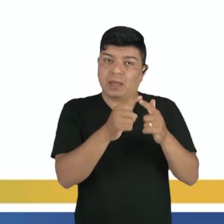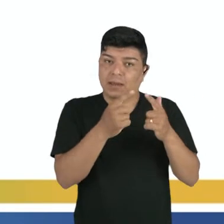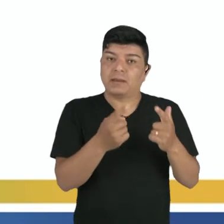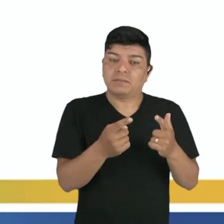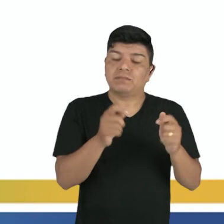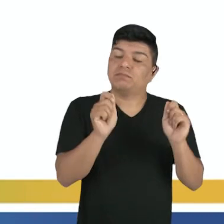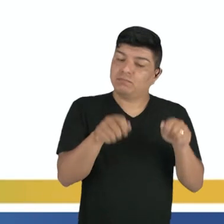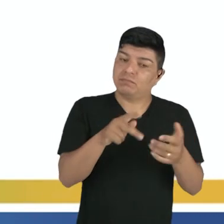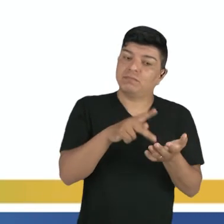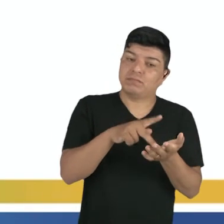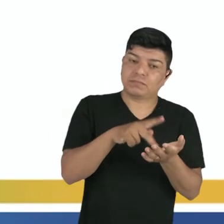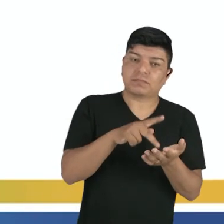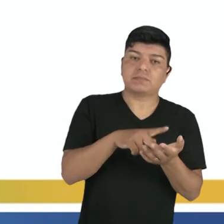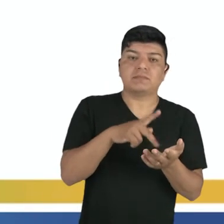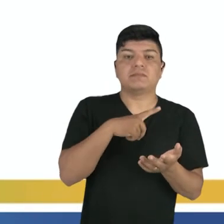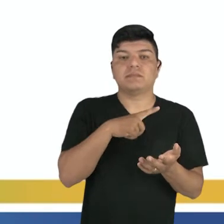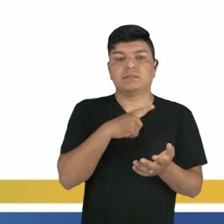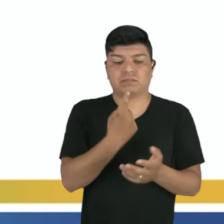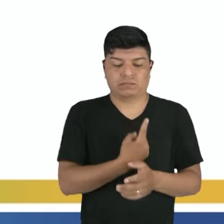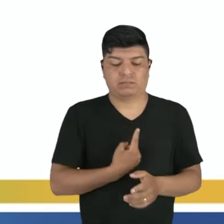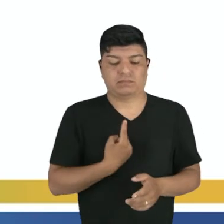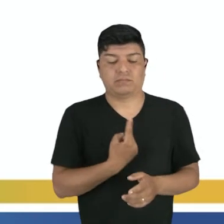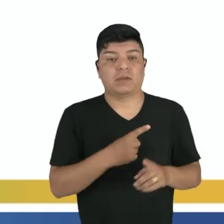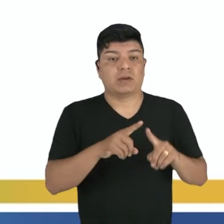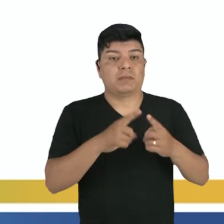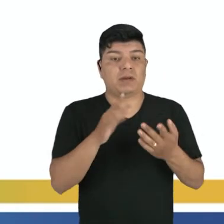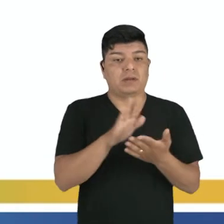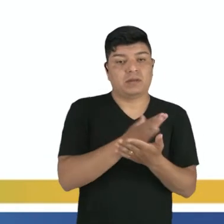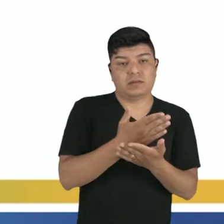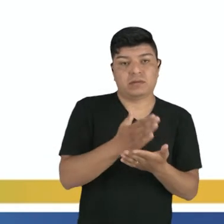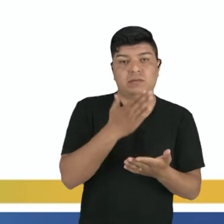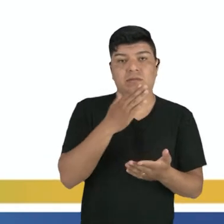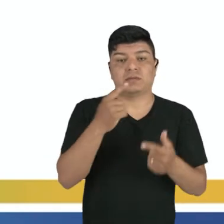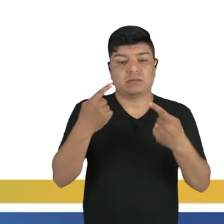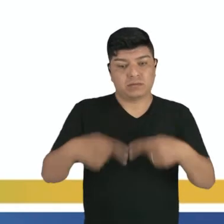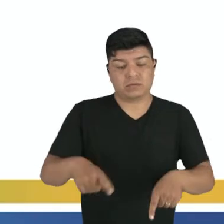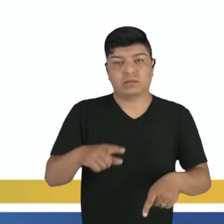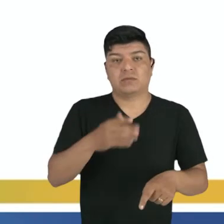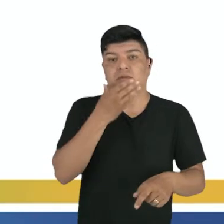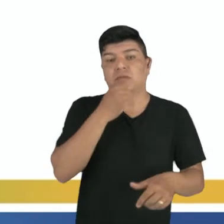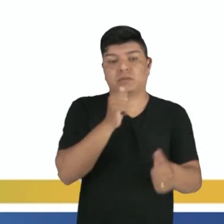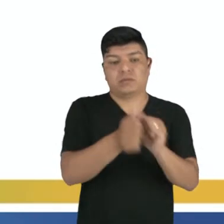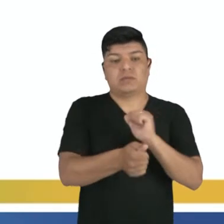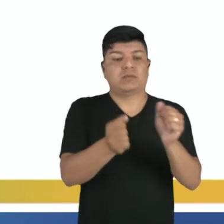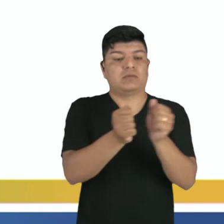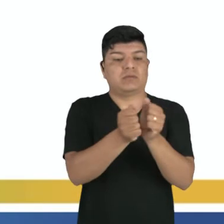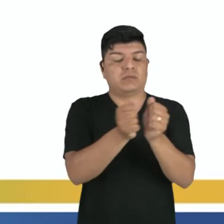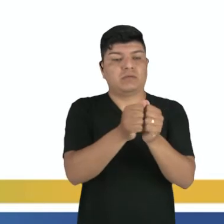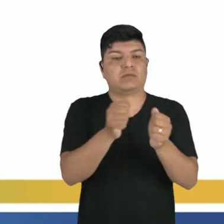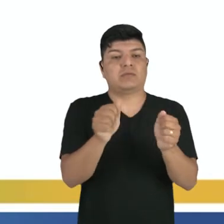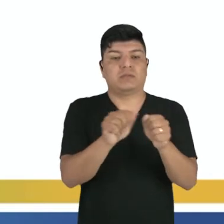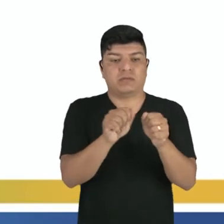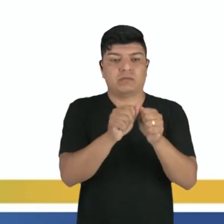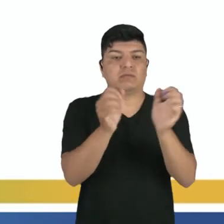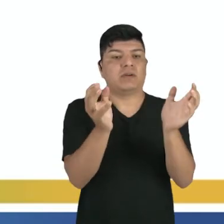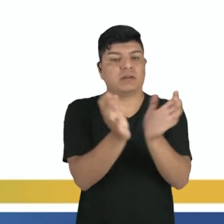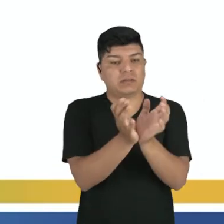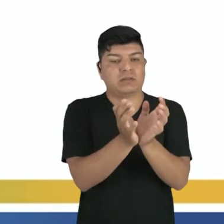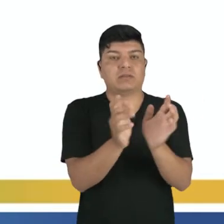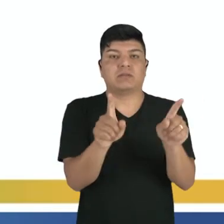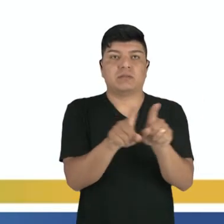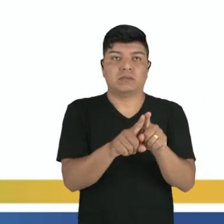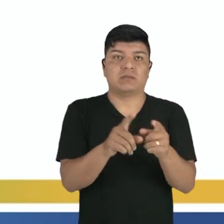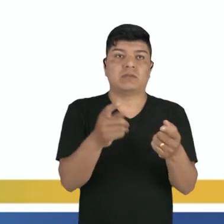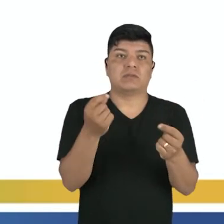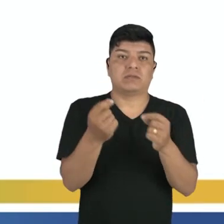são esportes que tem em sua essência individual mas em algumas competições os atletas se juntam e competem em conjunto